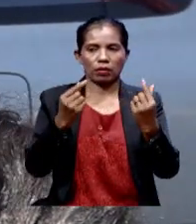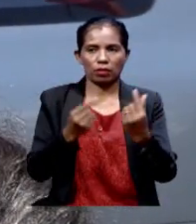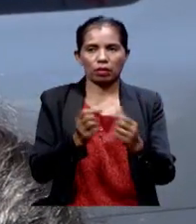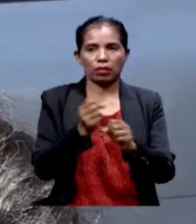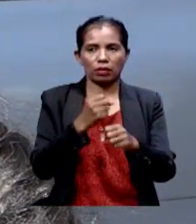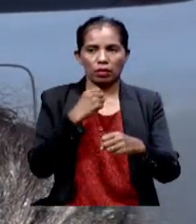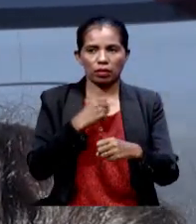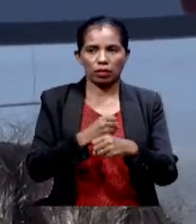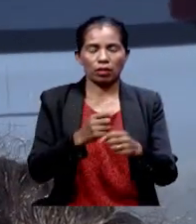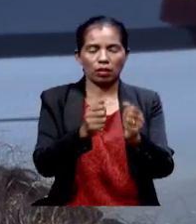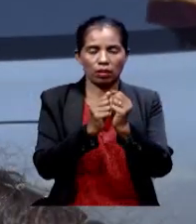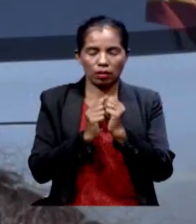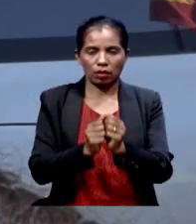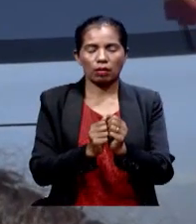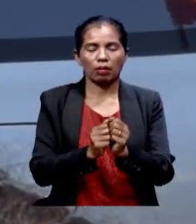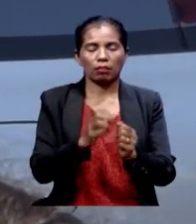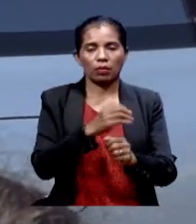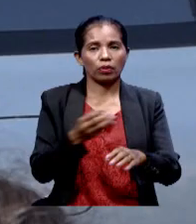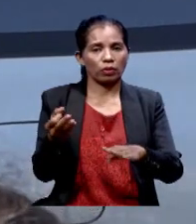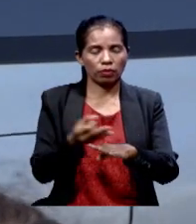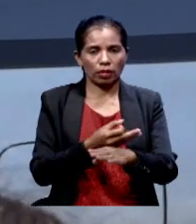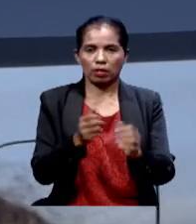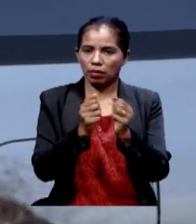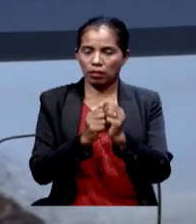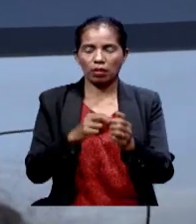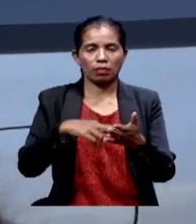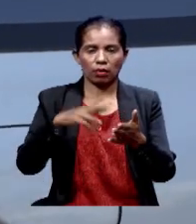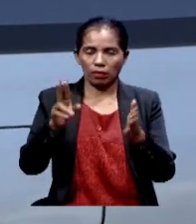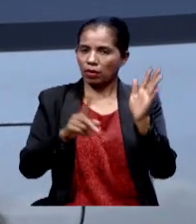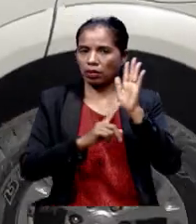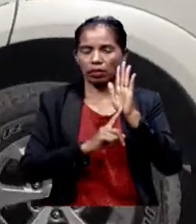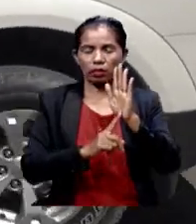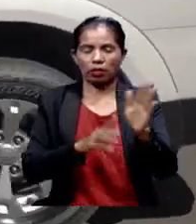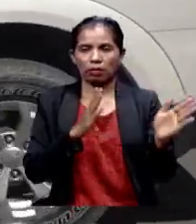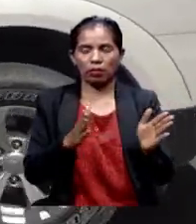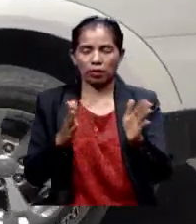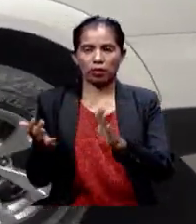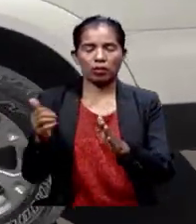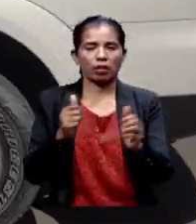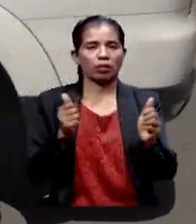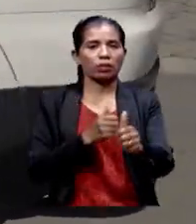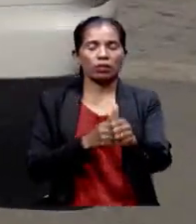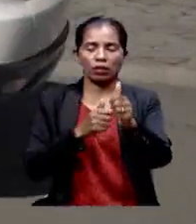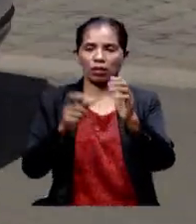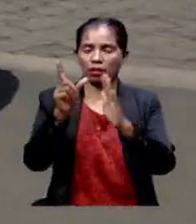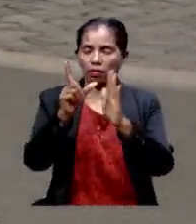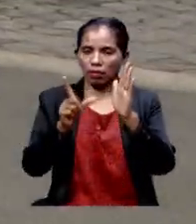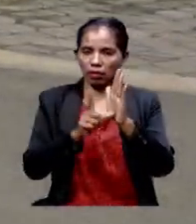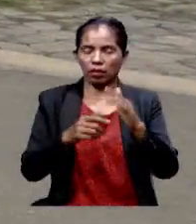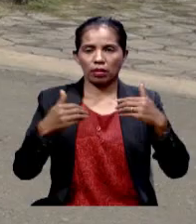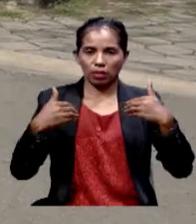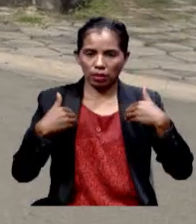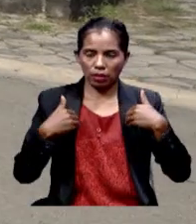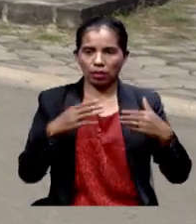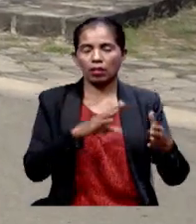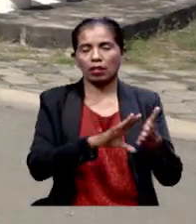halo análise a muito com o documento Hiragne, no banheira prova a tudo, processo Siranela Tuirlei Nebe Iha, se socialita